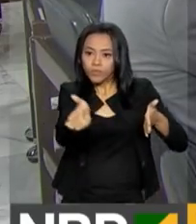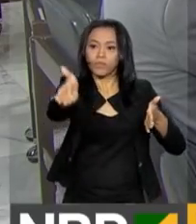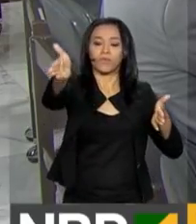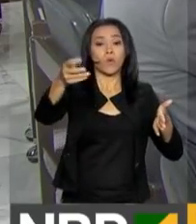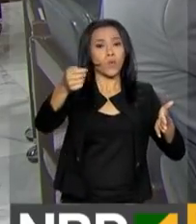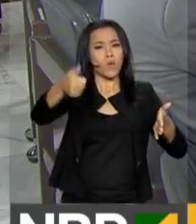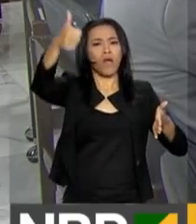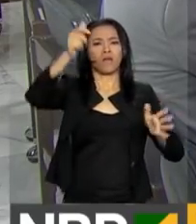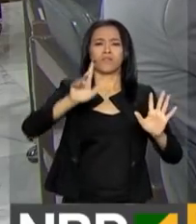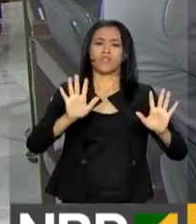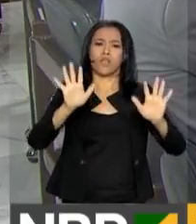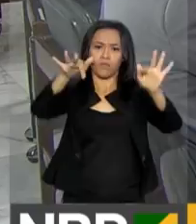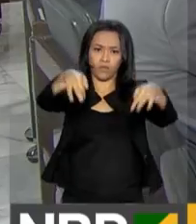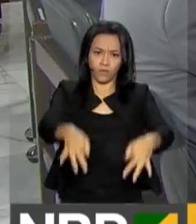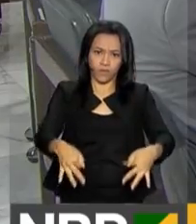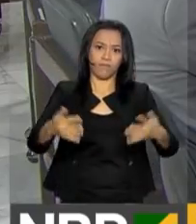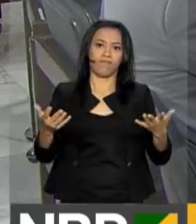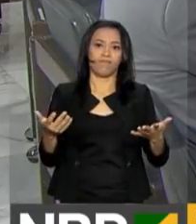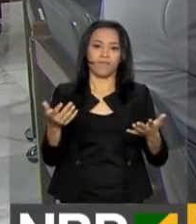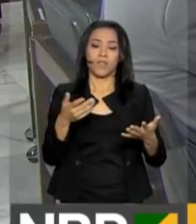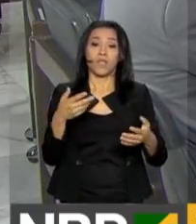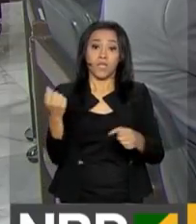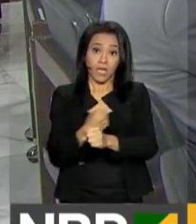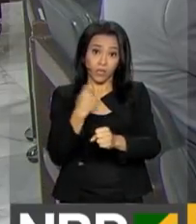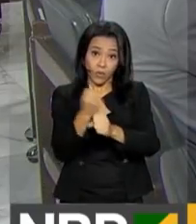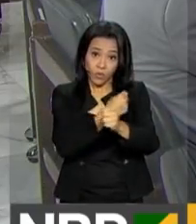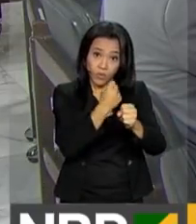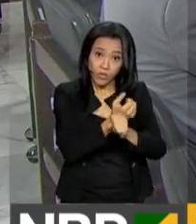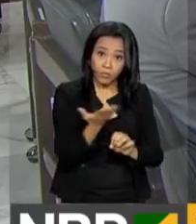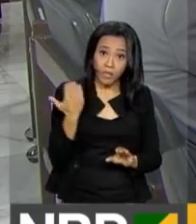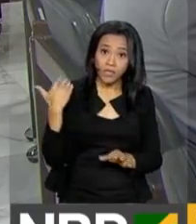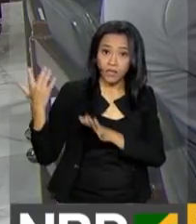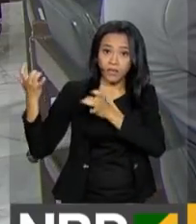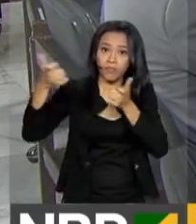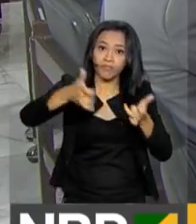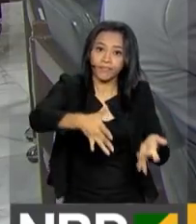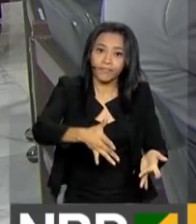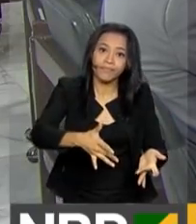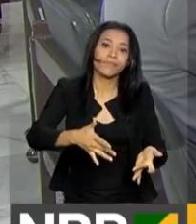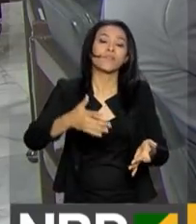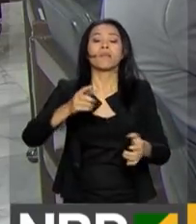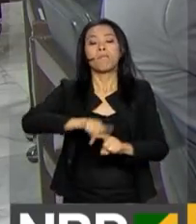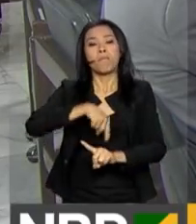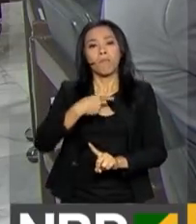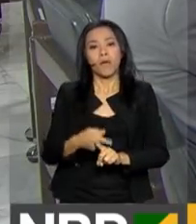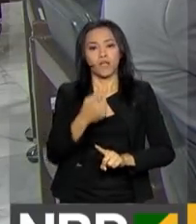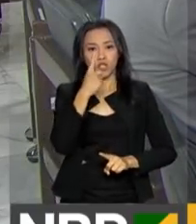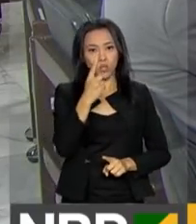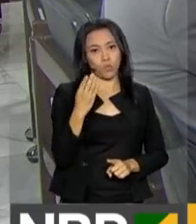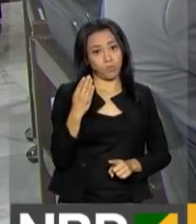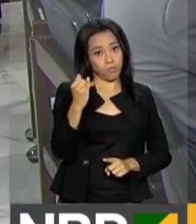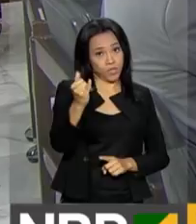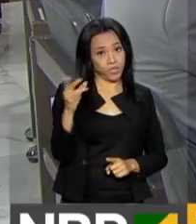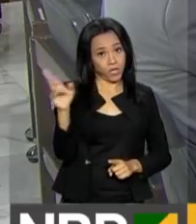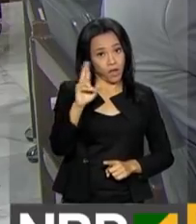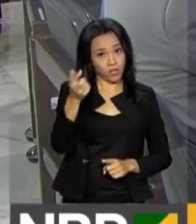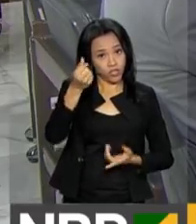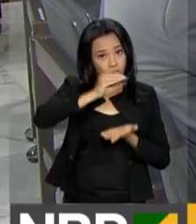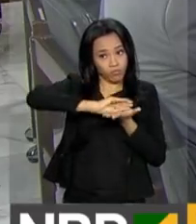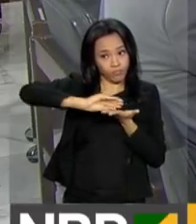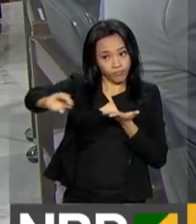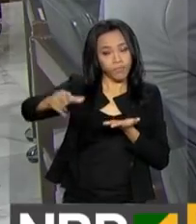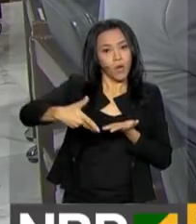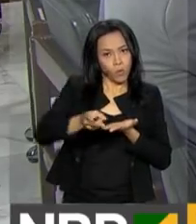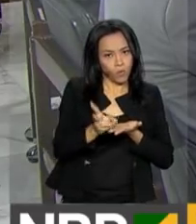concluindo a transposição cujas obras estavam paralisadas investimos mais 1 bilhão de reais lá para que